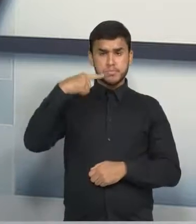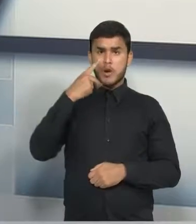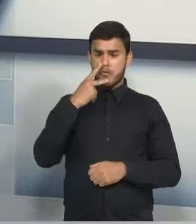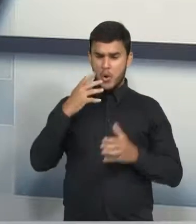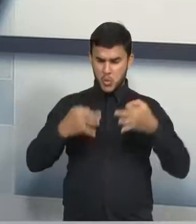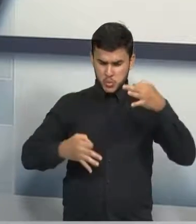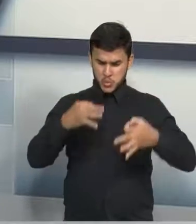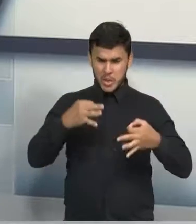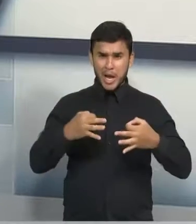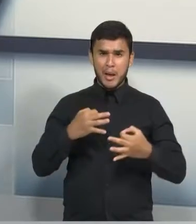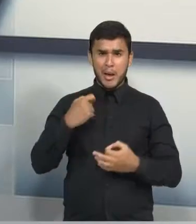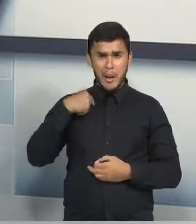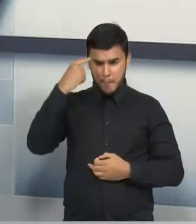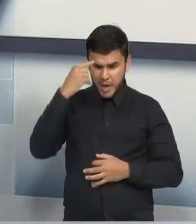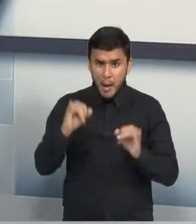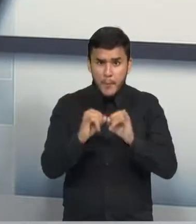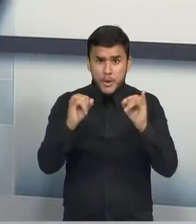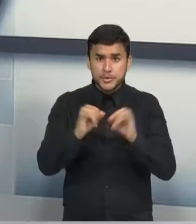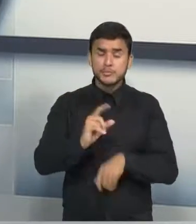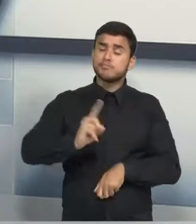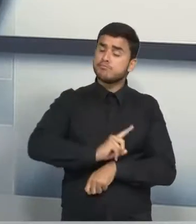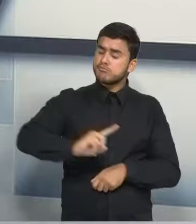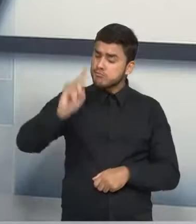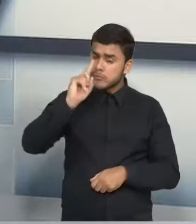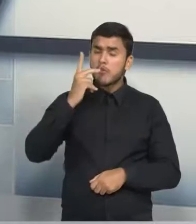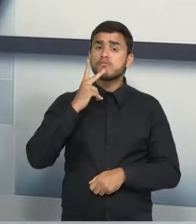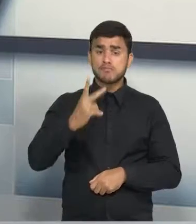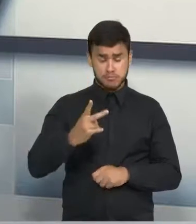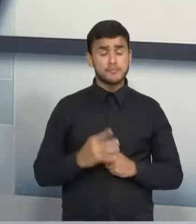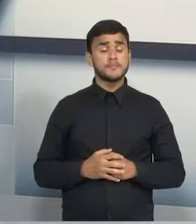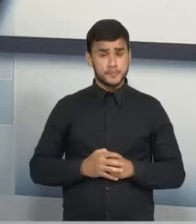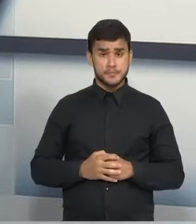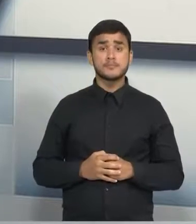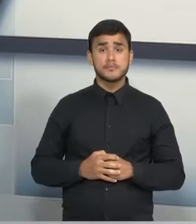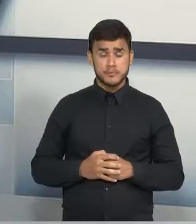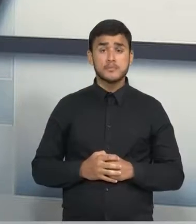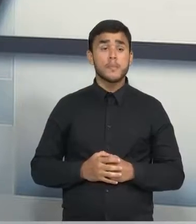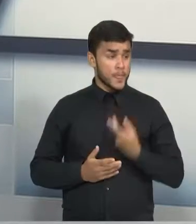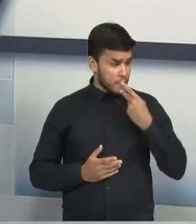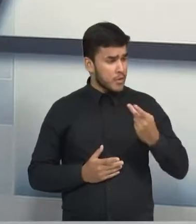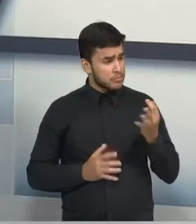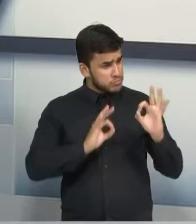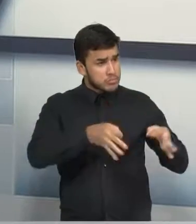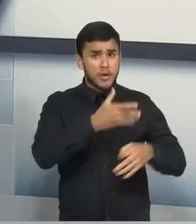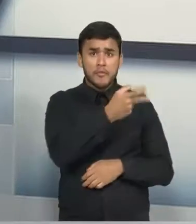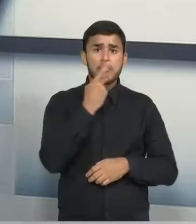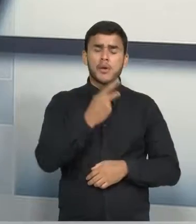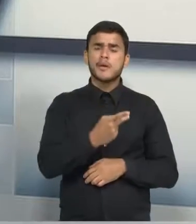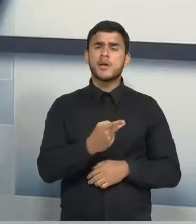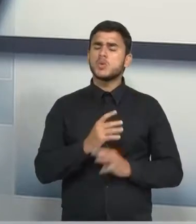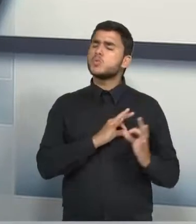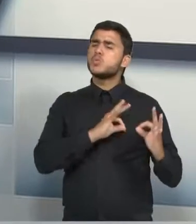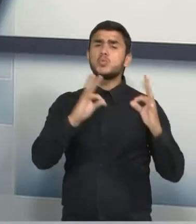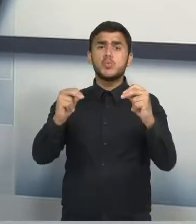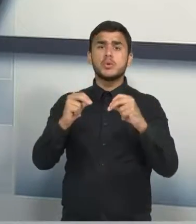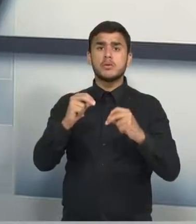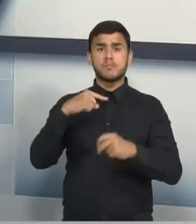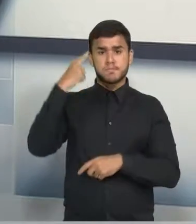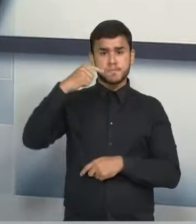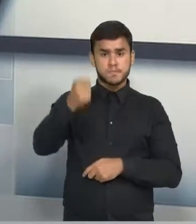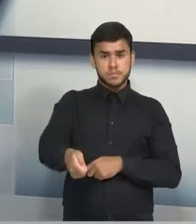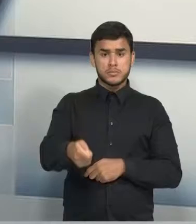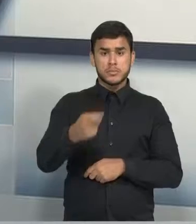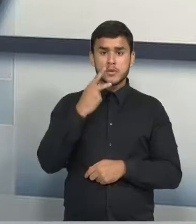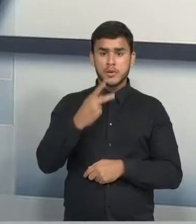país. E principalmente... Que a grita foi geral. E principalmente a 8ª turma Não, a grita foi geral. Os 3 embarcadores. Todos os juízes